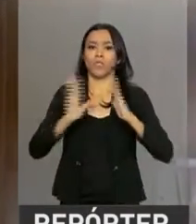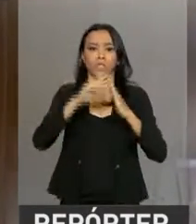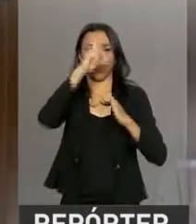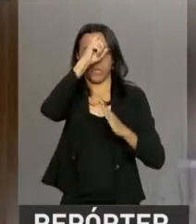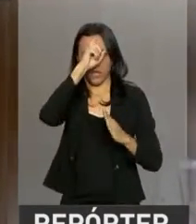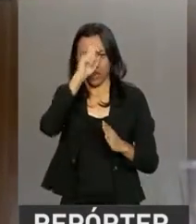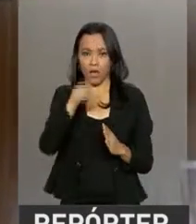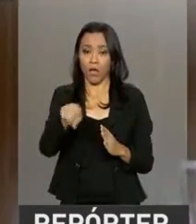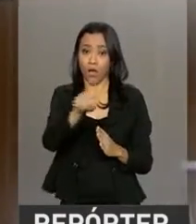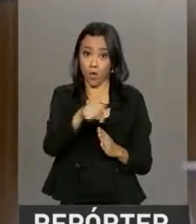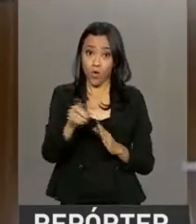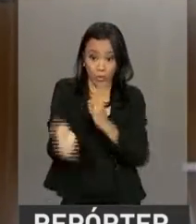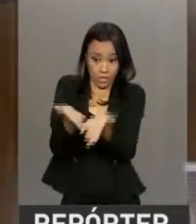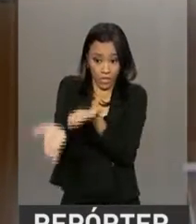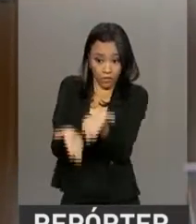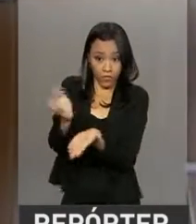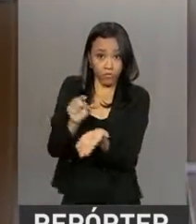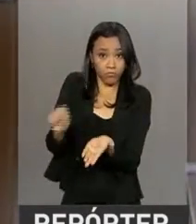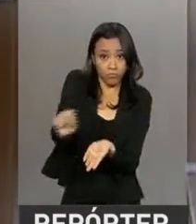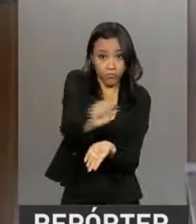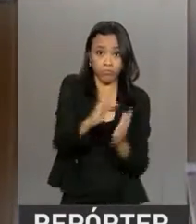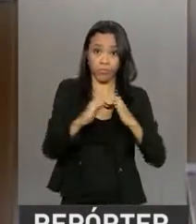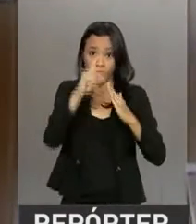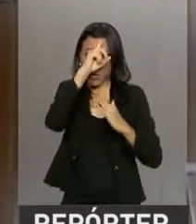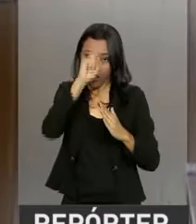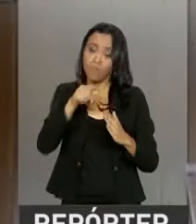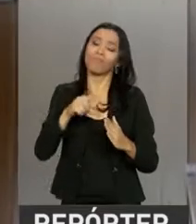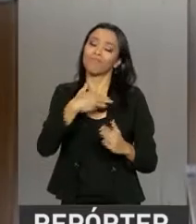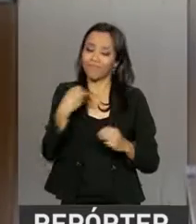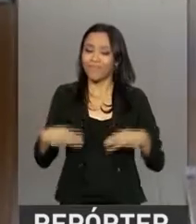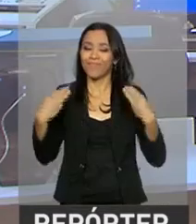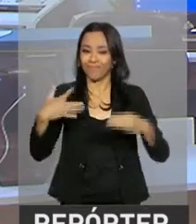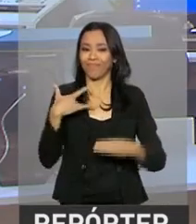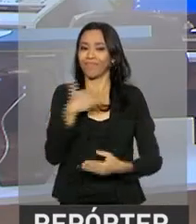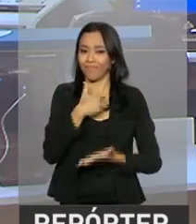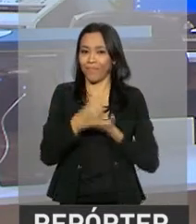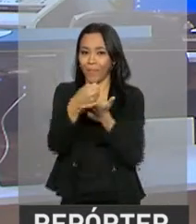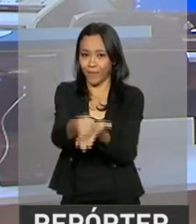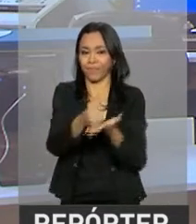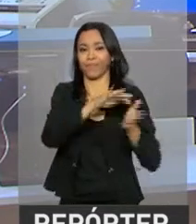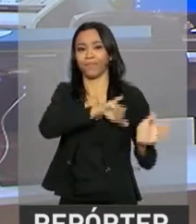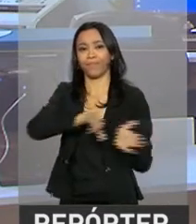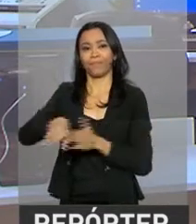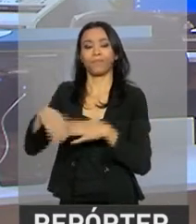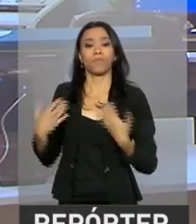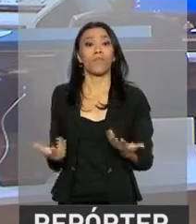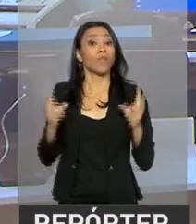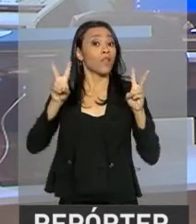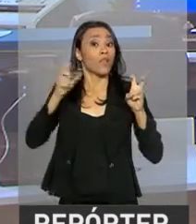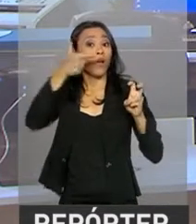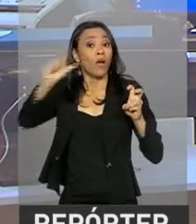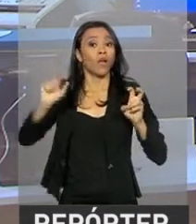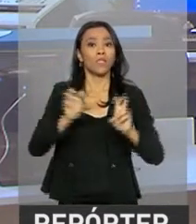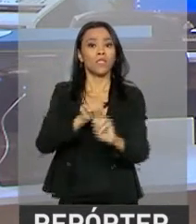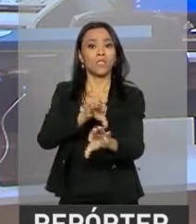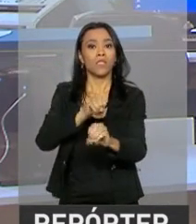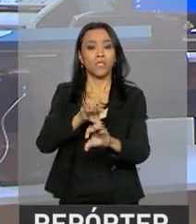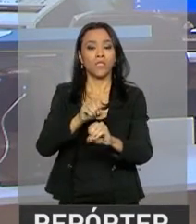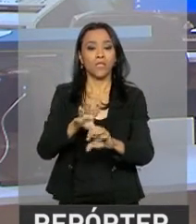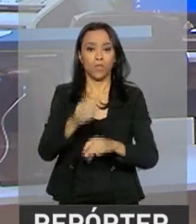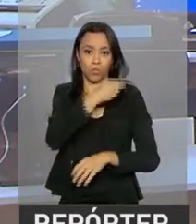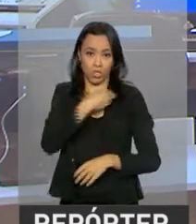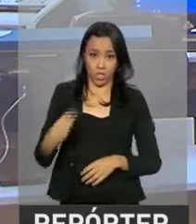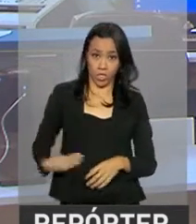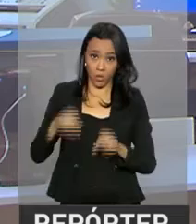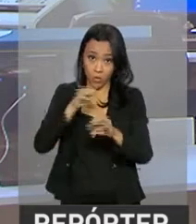enquanto os serviços funcionando haverá uma parte do Ministério da Saúde fala de educação agora o Ministério da Educação